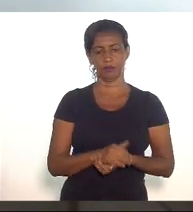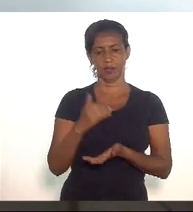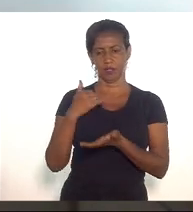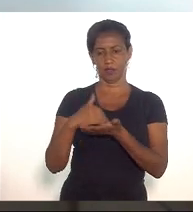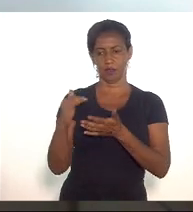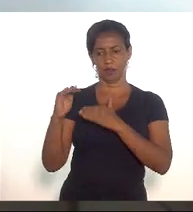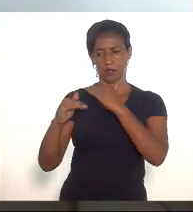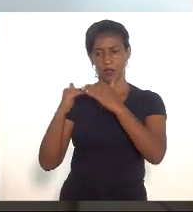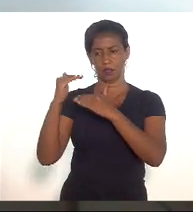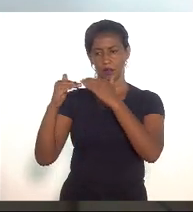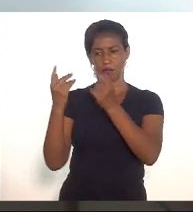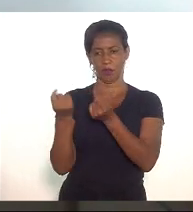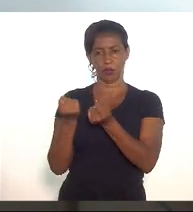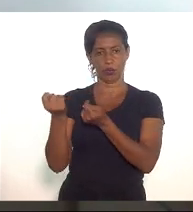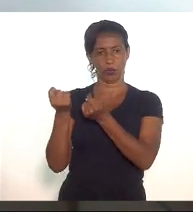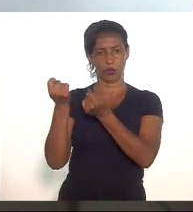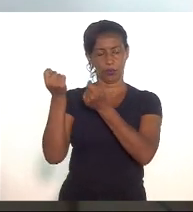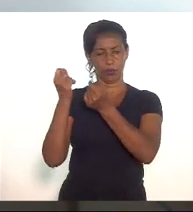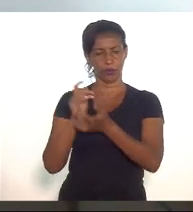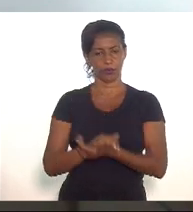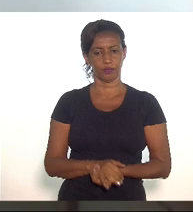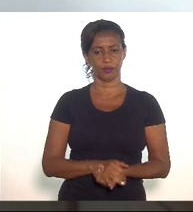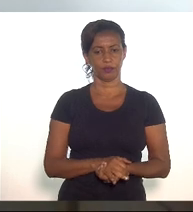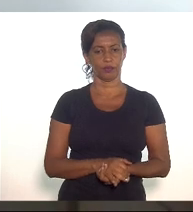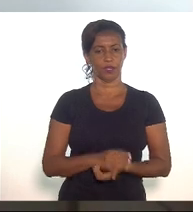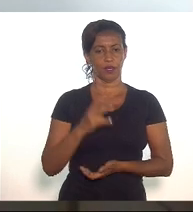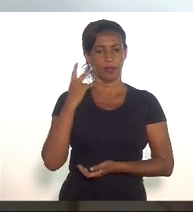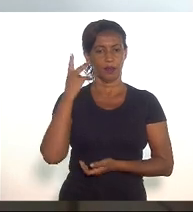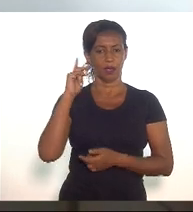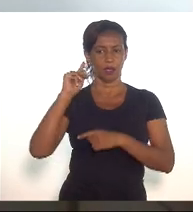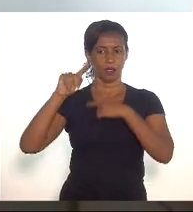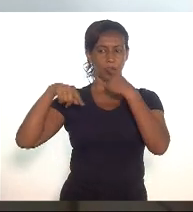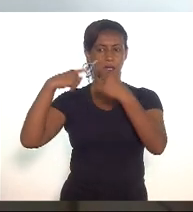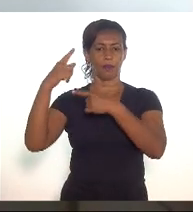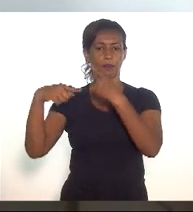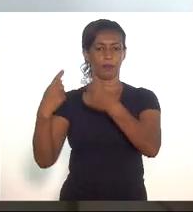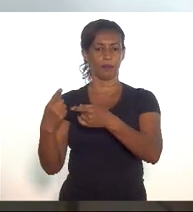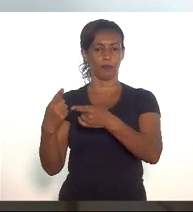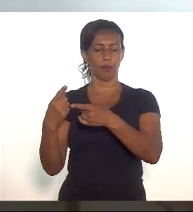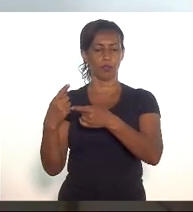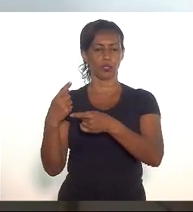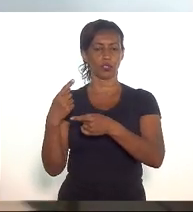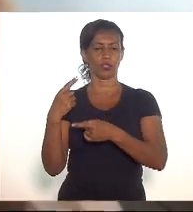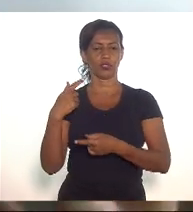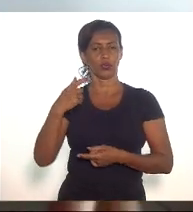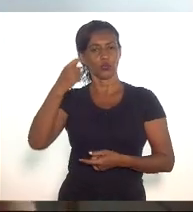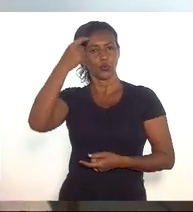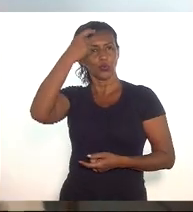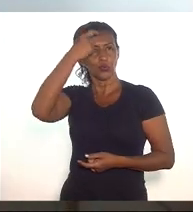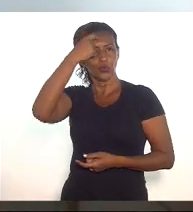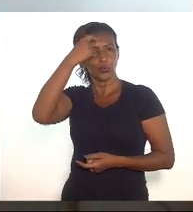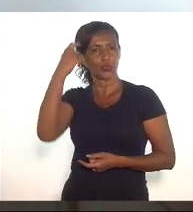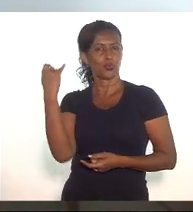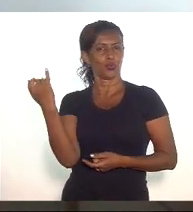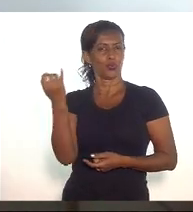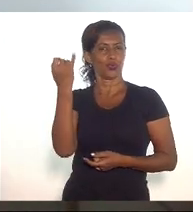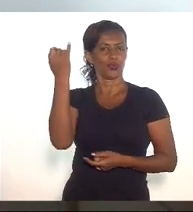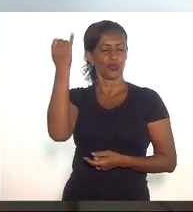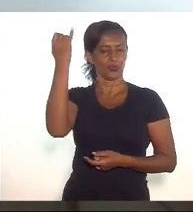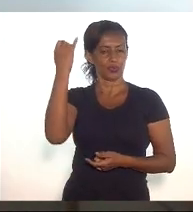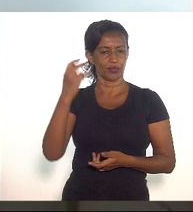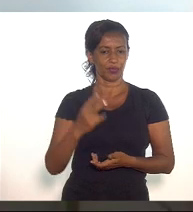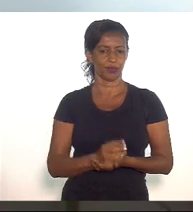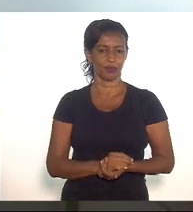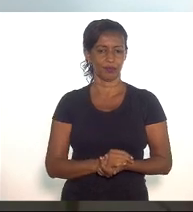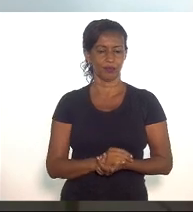de Desenvolvimento Econômico, para depois formar um juízo de valores exatamente sobre toda essa estratégia